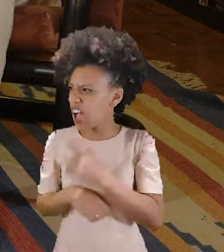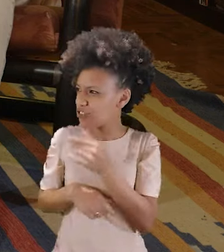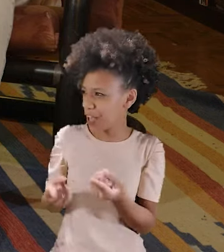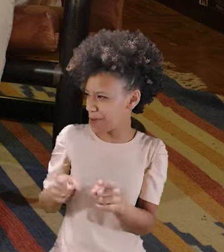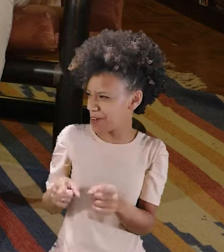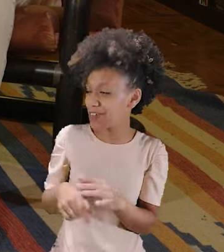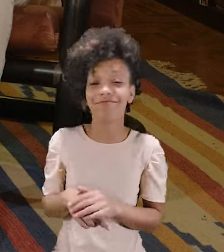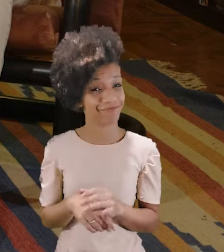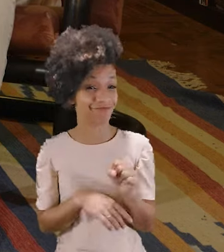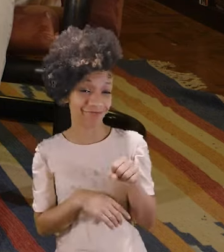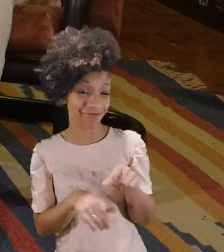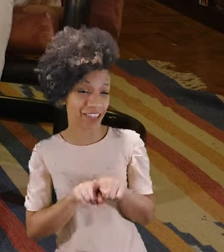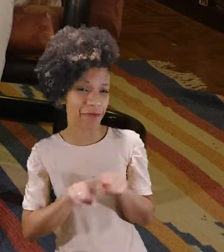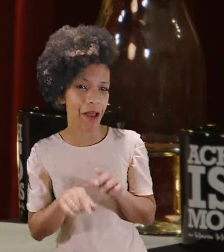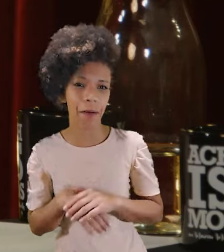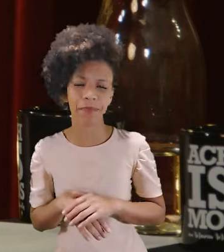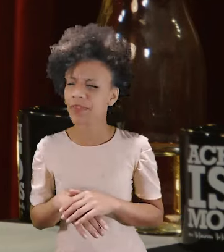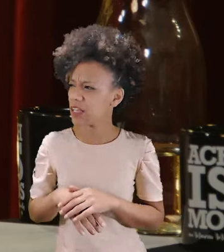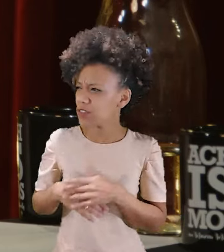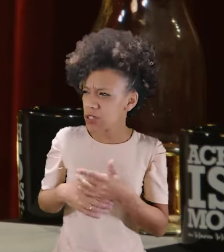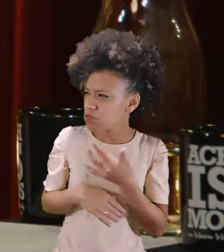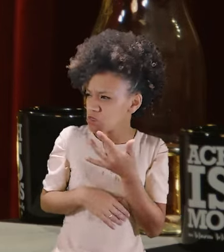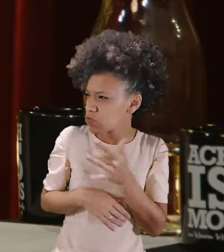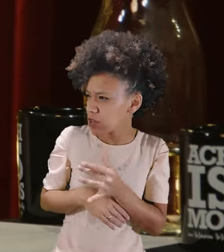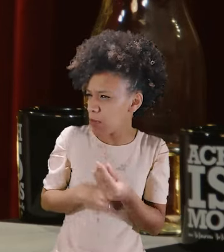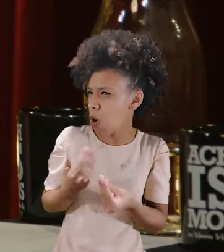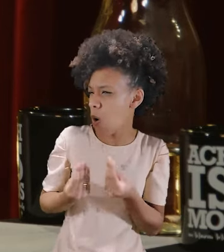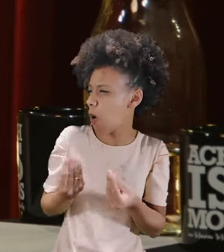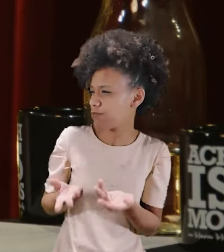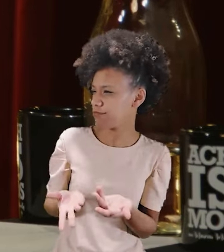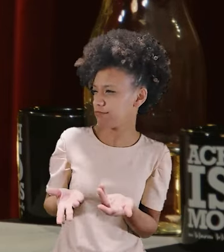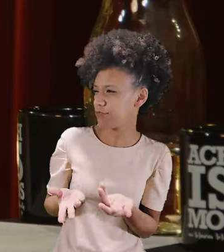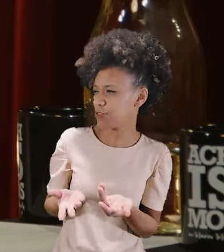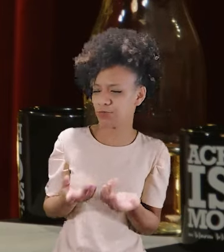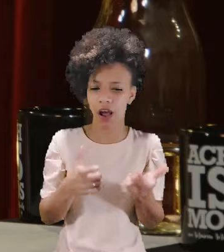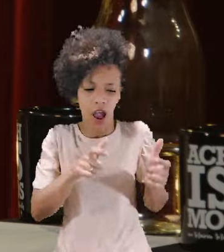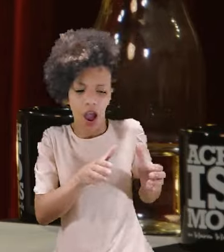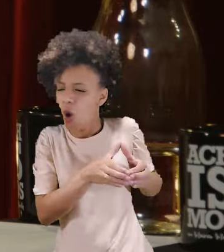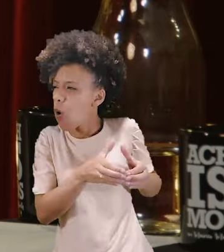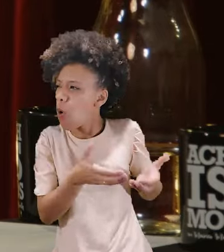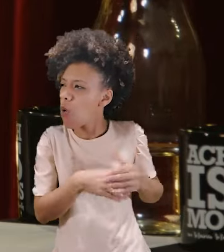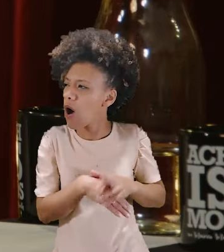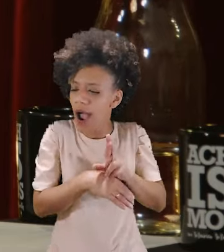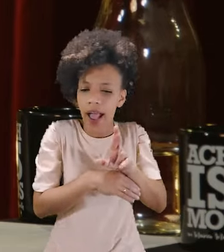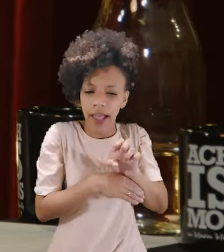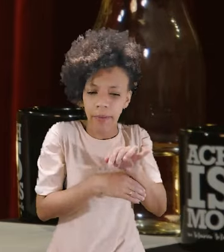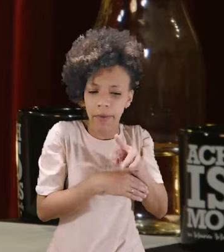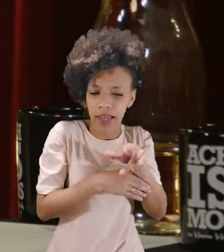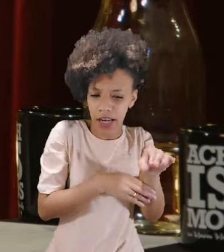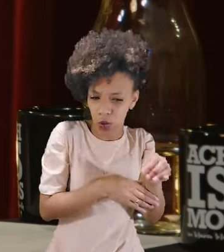tudo relata ver se os cara faz mas se você não tem noção da onde vem aquela aquela comunidade no sentido